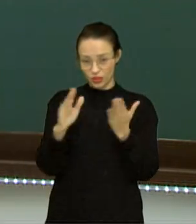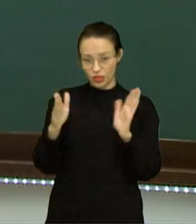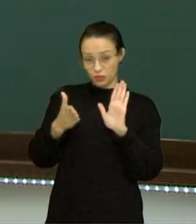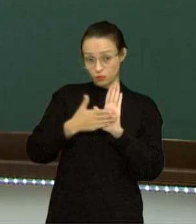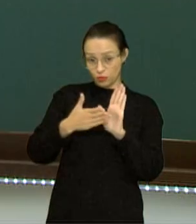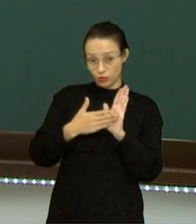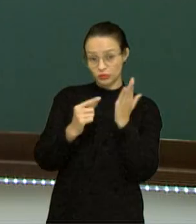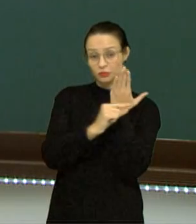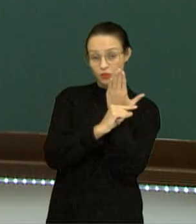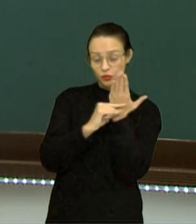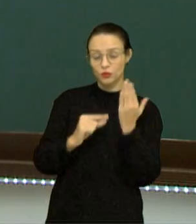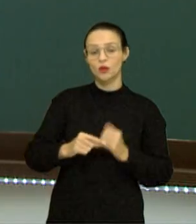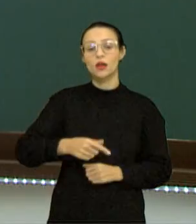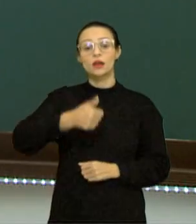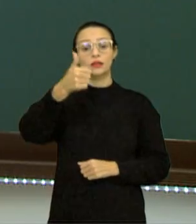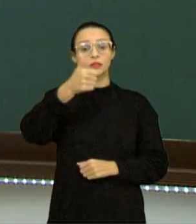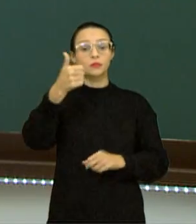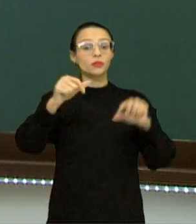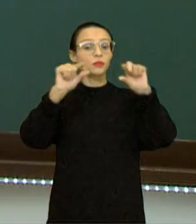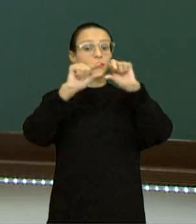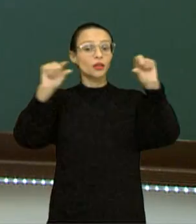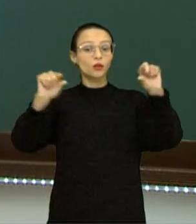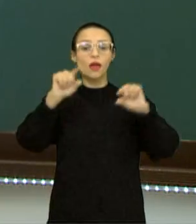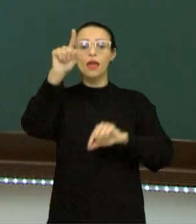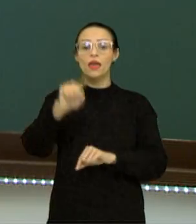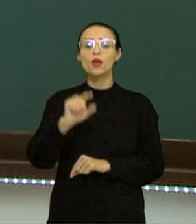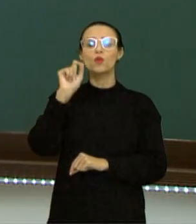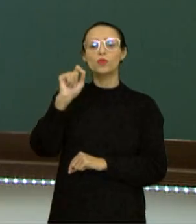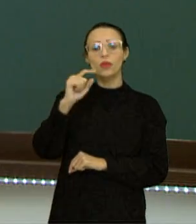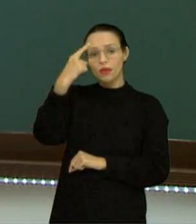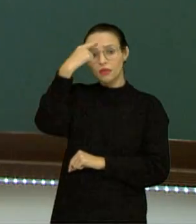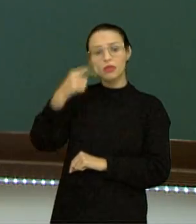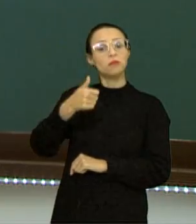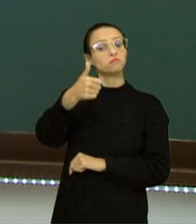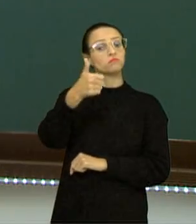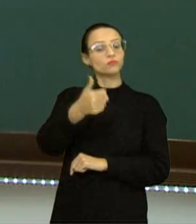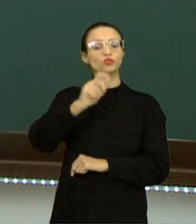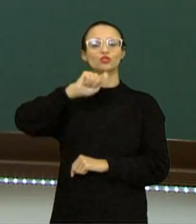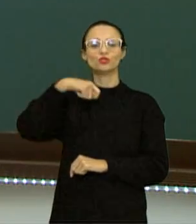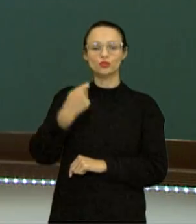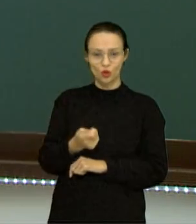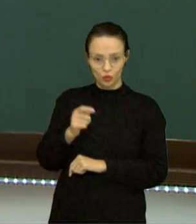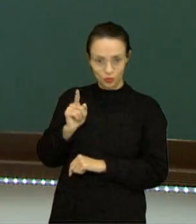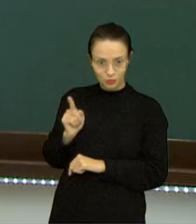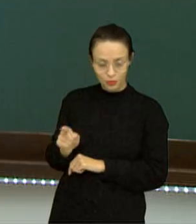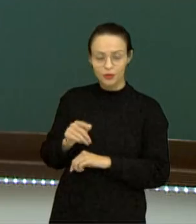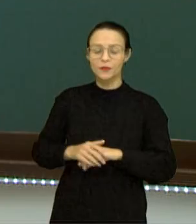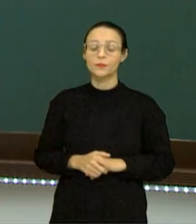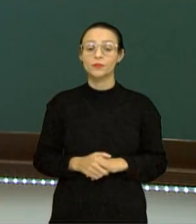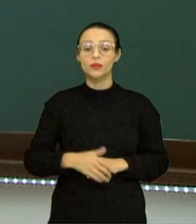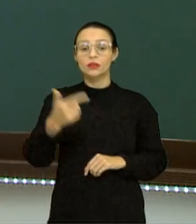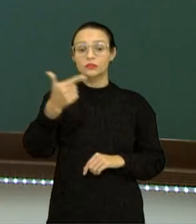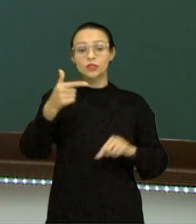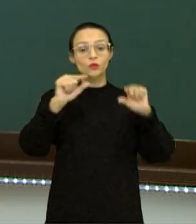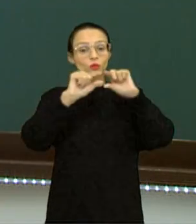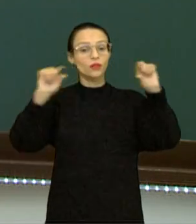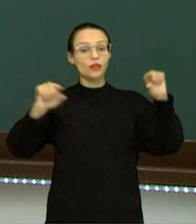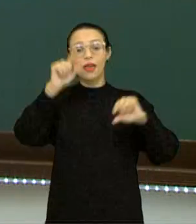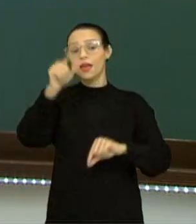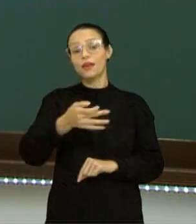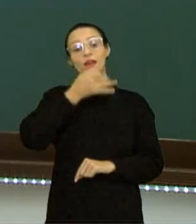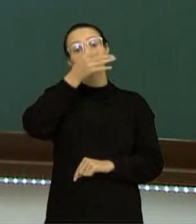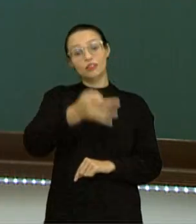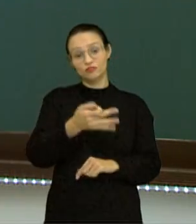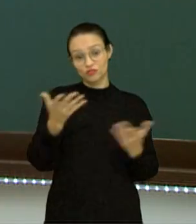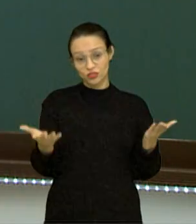primeira oração, ele apresenta uma ideia positiva sobre o produto. Já na segunda, é a crítica implícita,